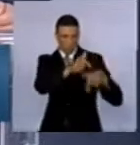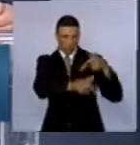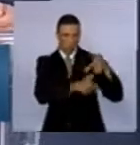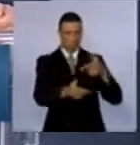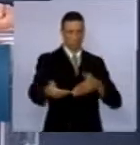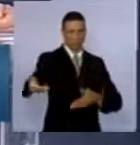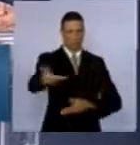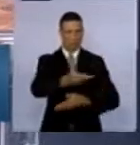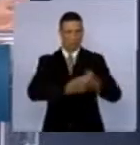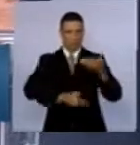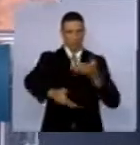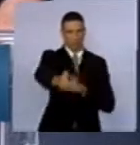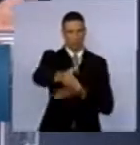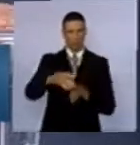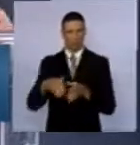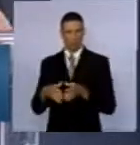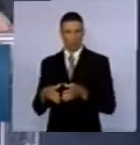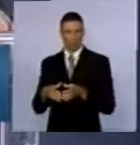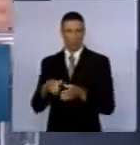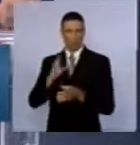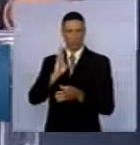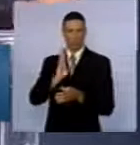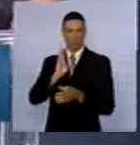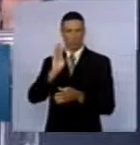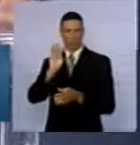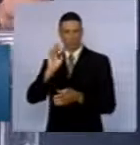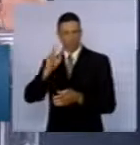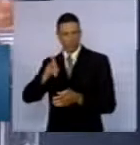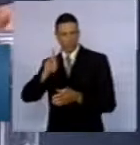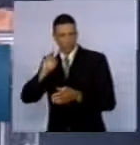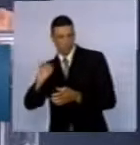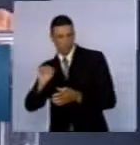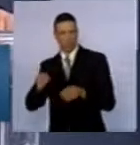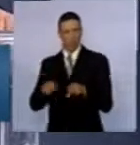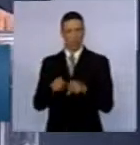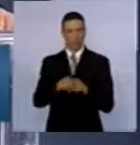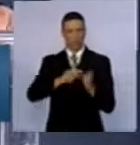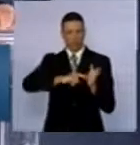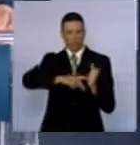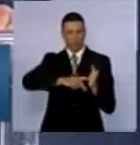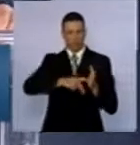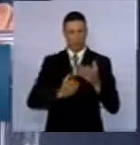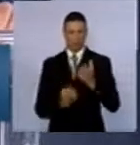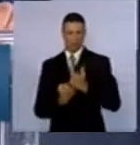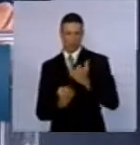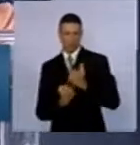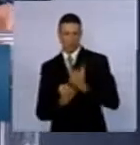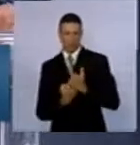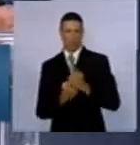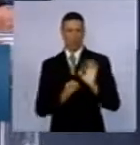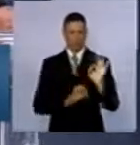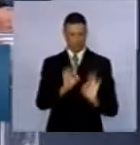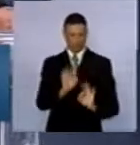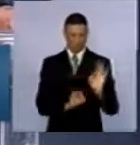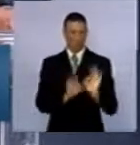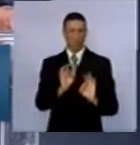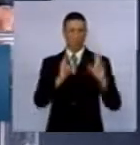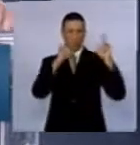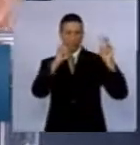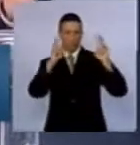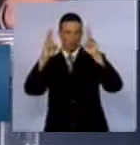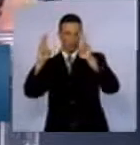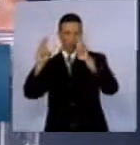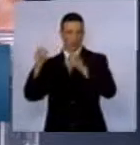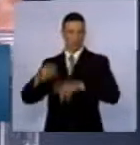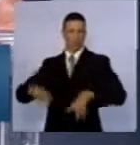compartilham com a BPI TV, alguma delas, e os sindicatos que nos representam, já produzem títulos relevantes do